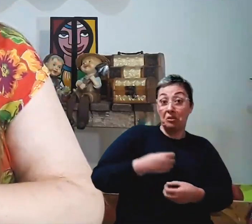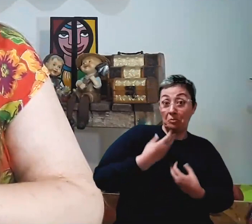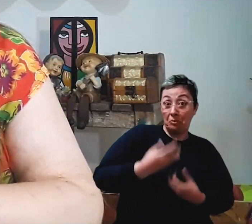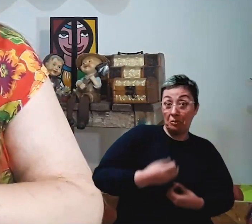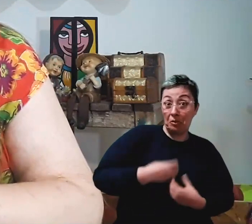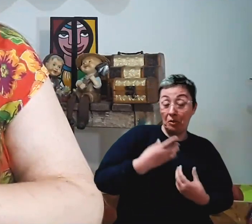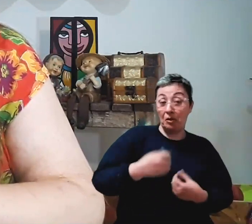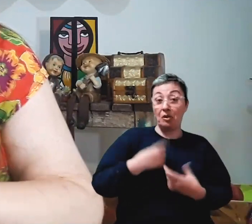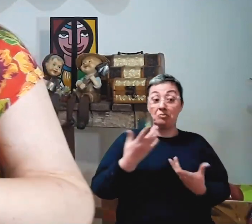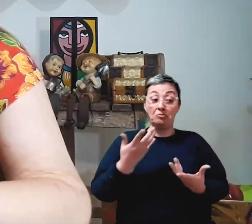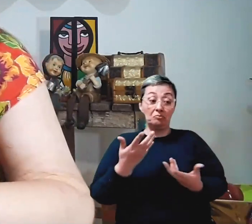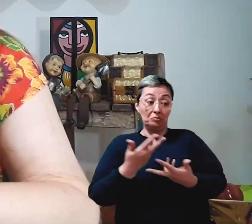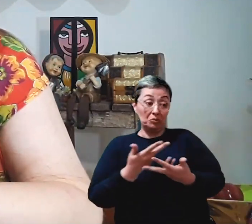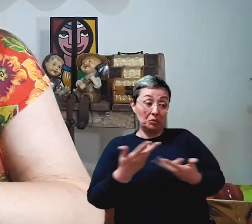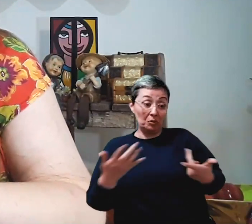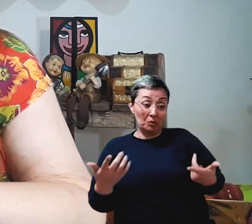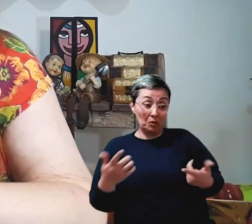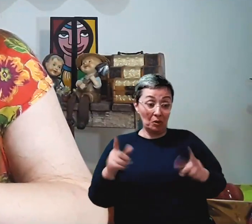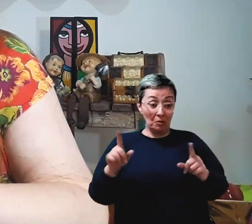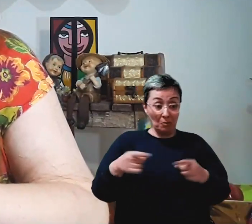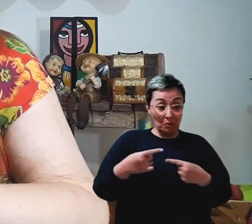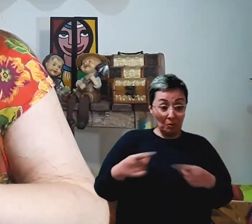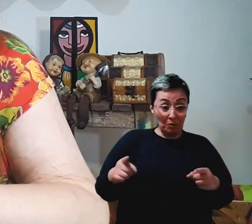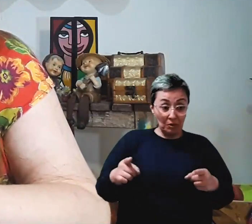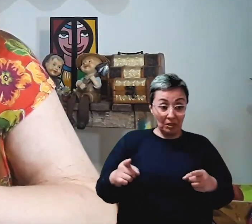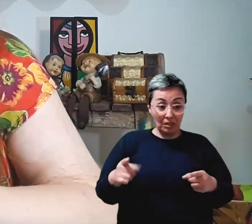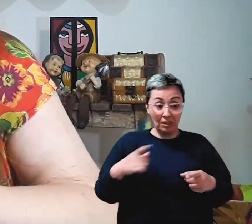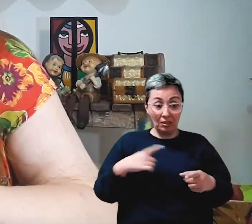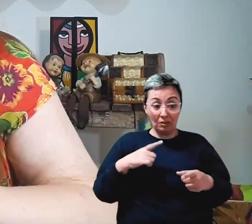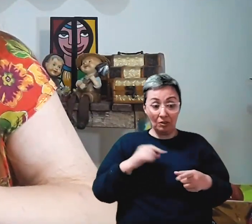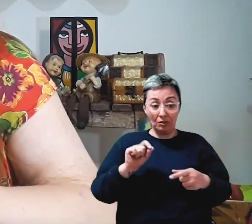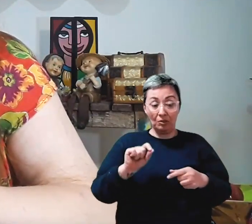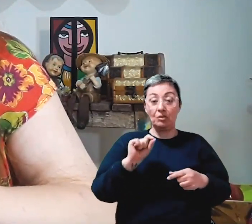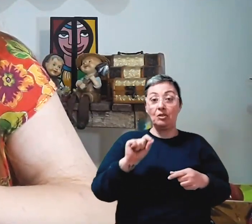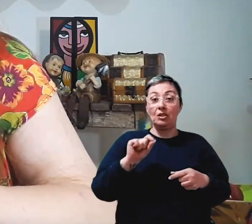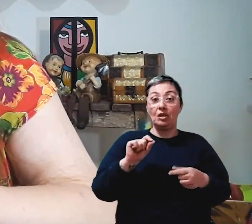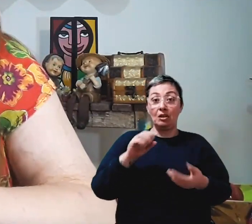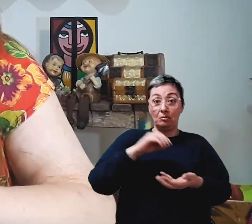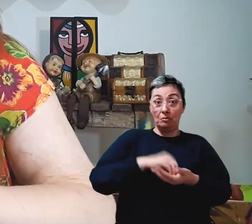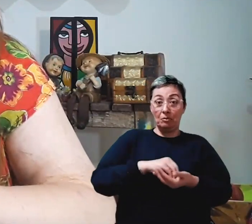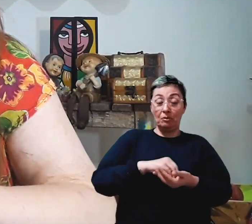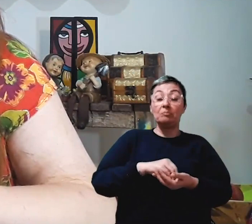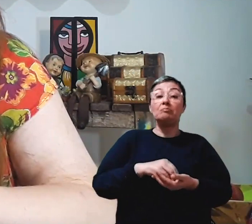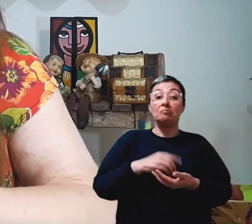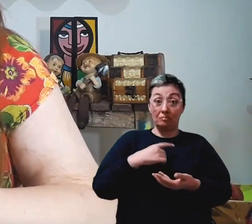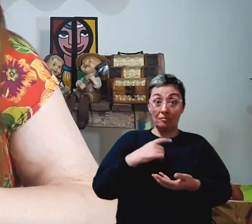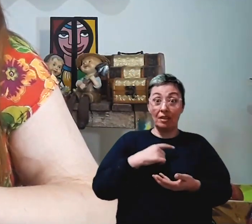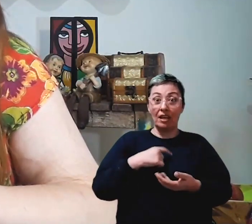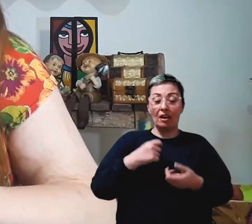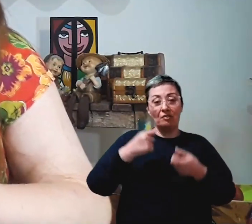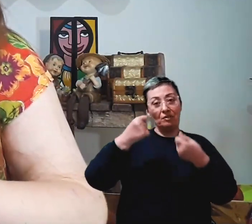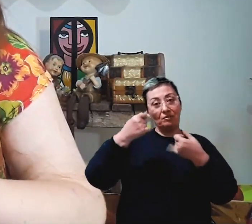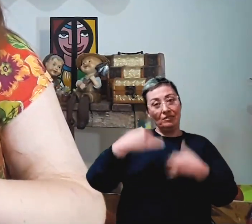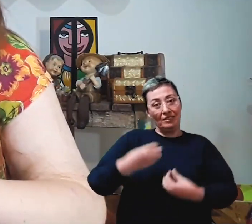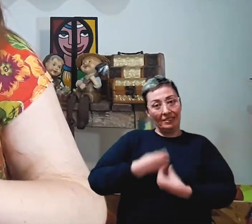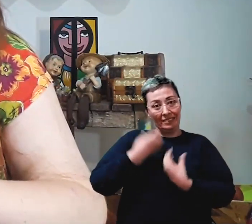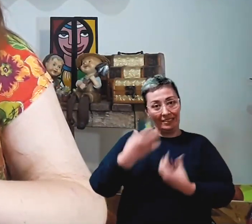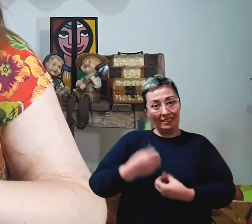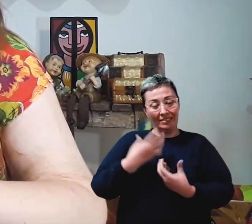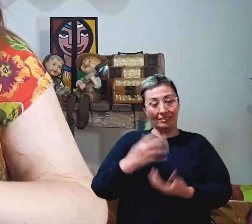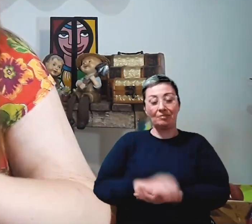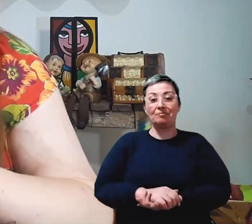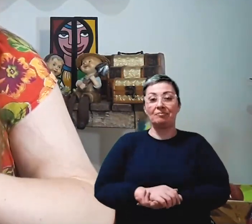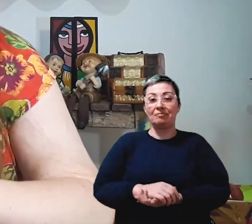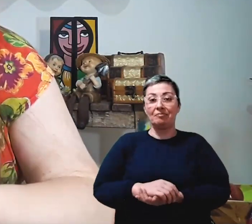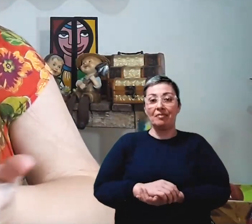uma música. O limão parou na minha mão, não parou? Então eu vou recitar um versinho. Batatinha quando